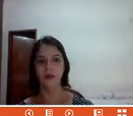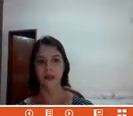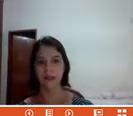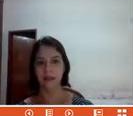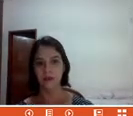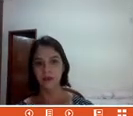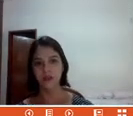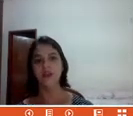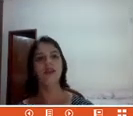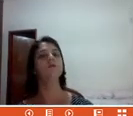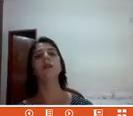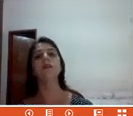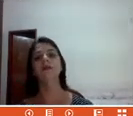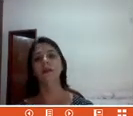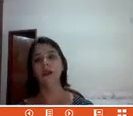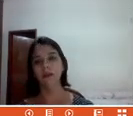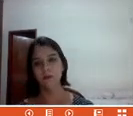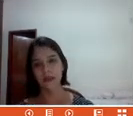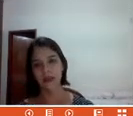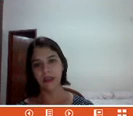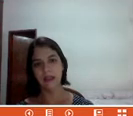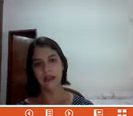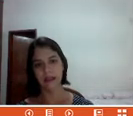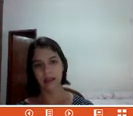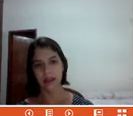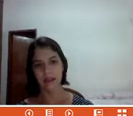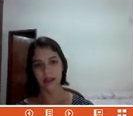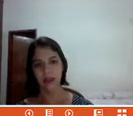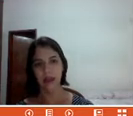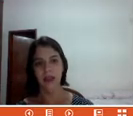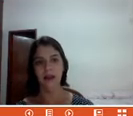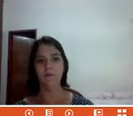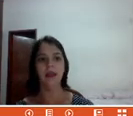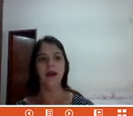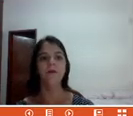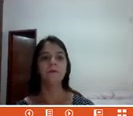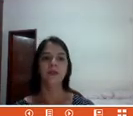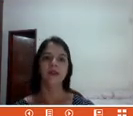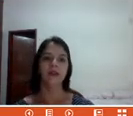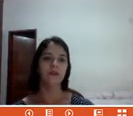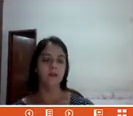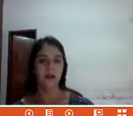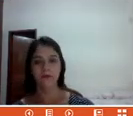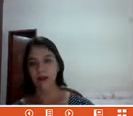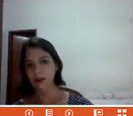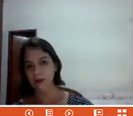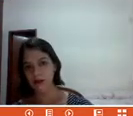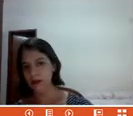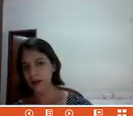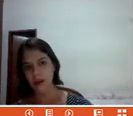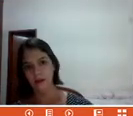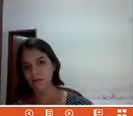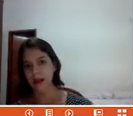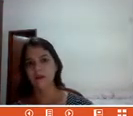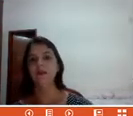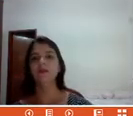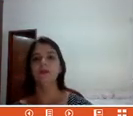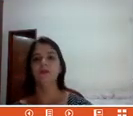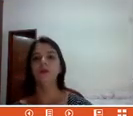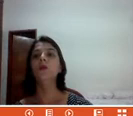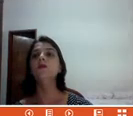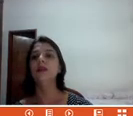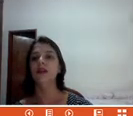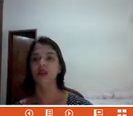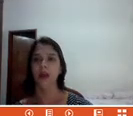de comunicação e de expressão da língua brasileira de sinais. Tá? Sendo ela uma língua, ela também é